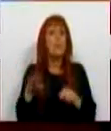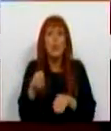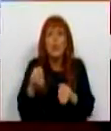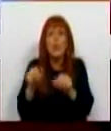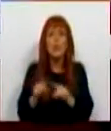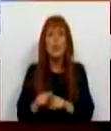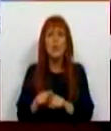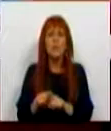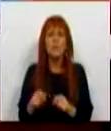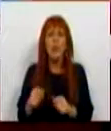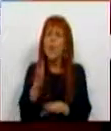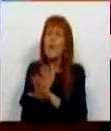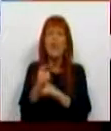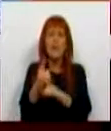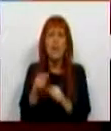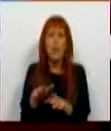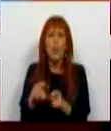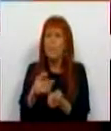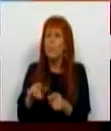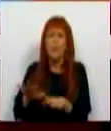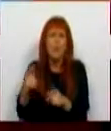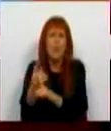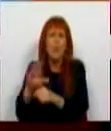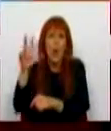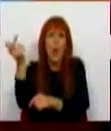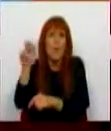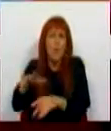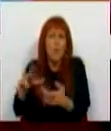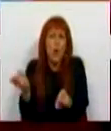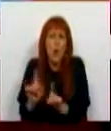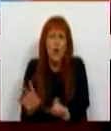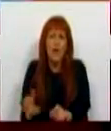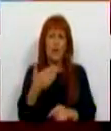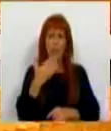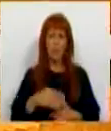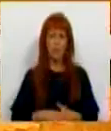território é um agente e não é uma pátria onde as coisas acontecem ou não acontecem. Muito obrigado.